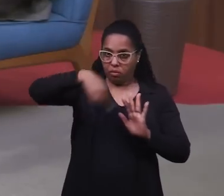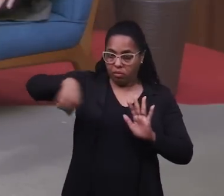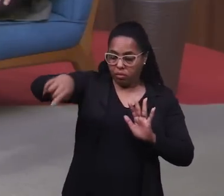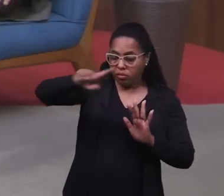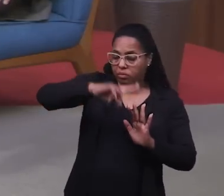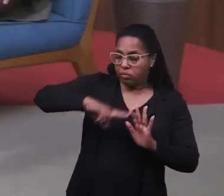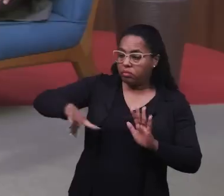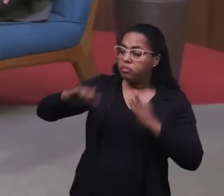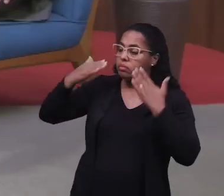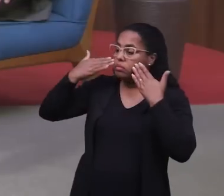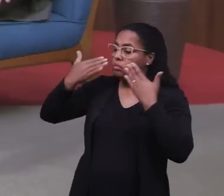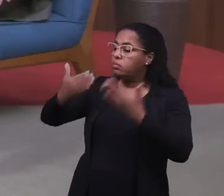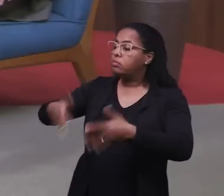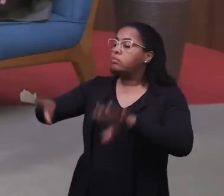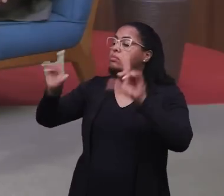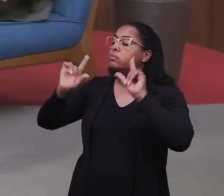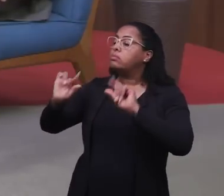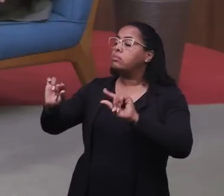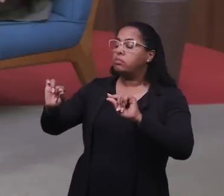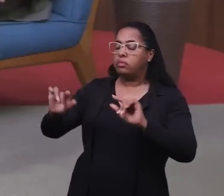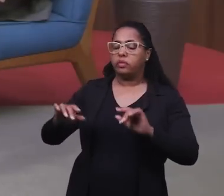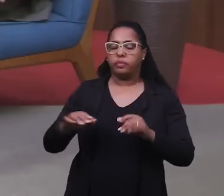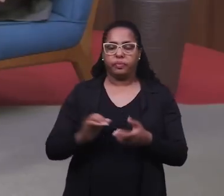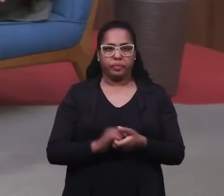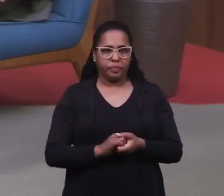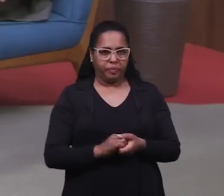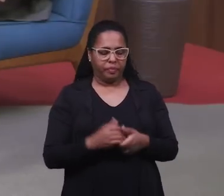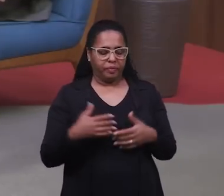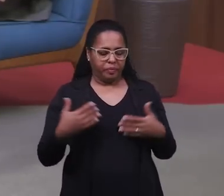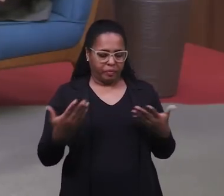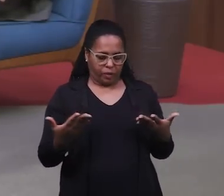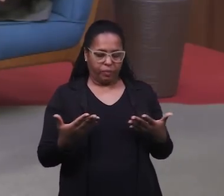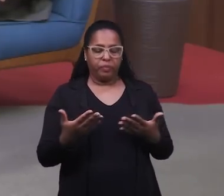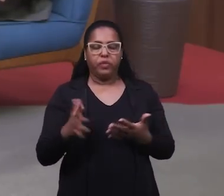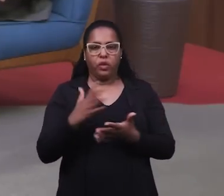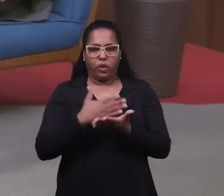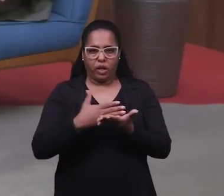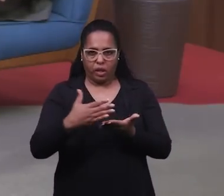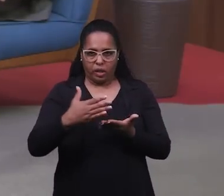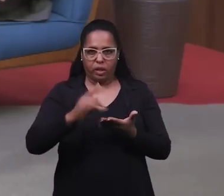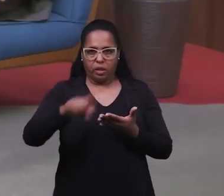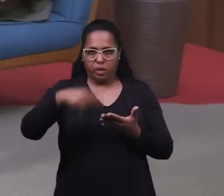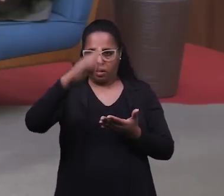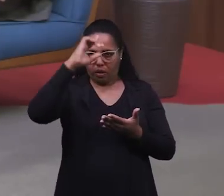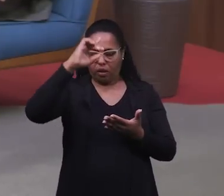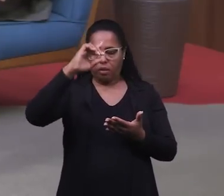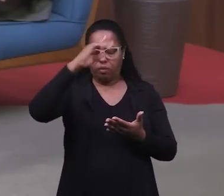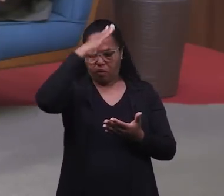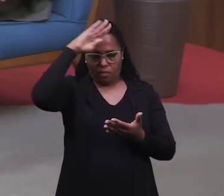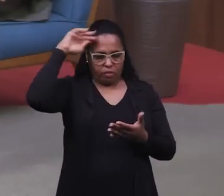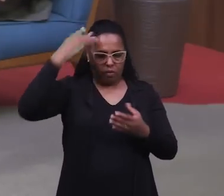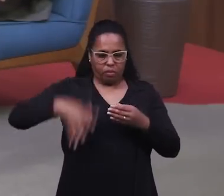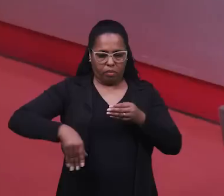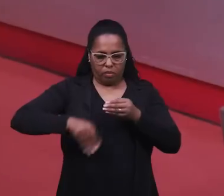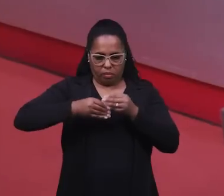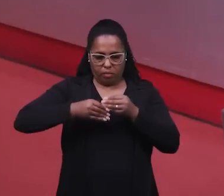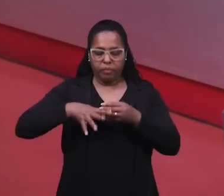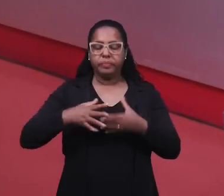vocês podem apresentar? Bem, vou começar aqui, depois Sérgio complementa.